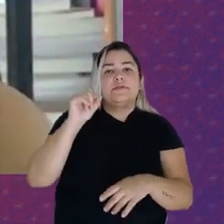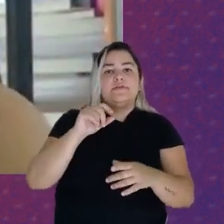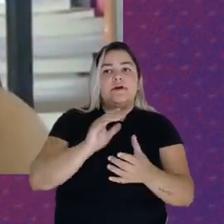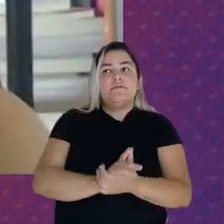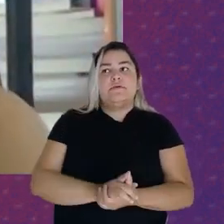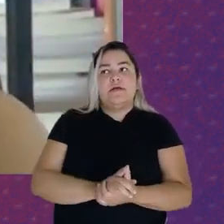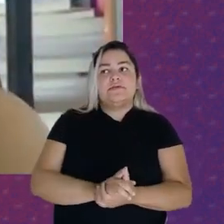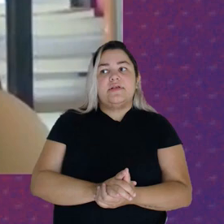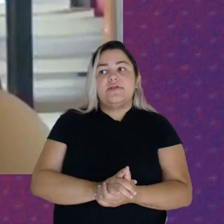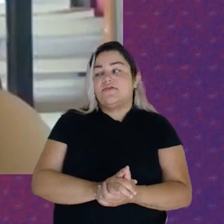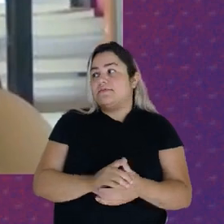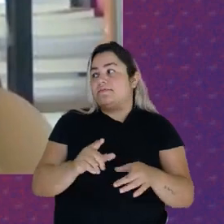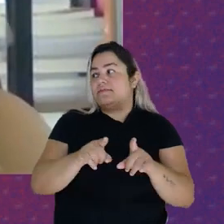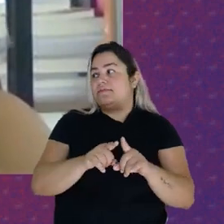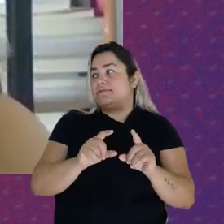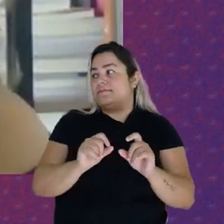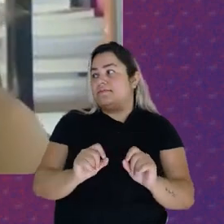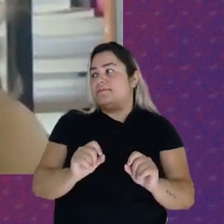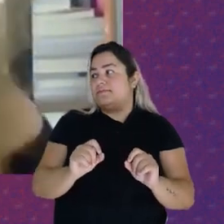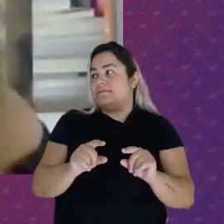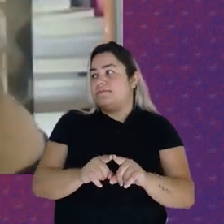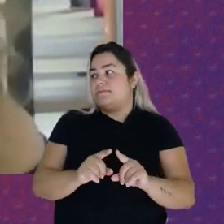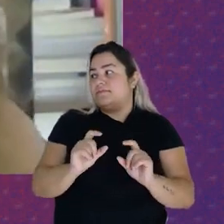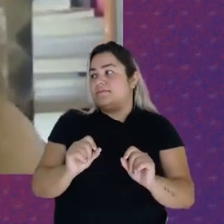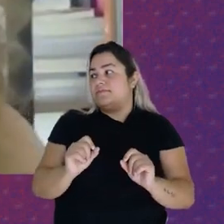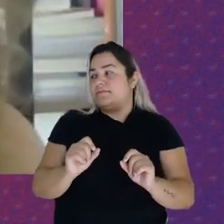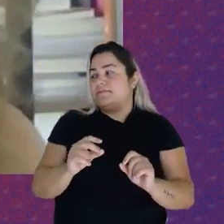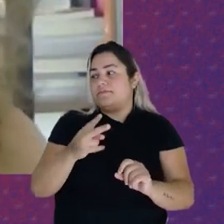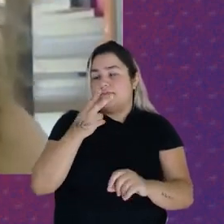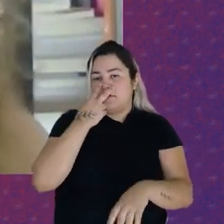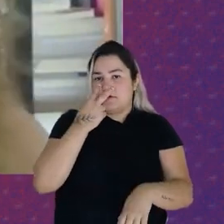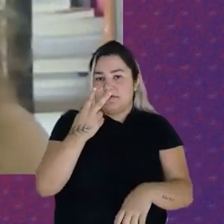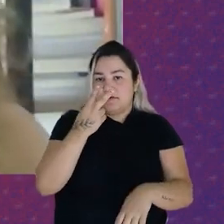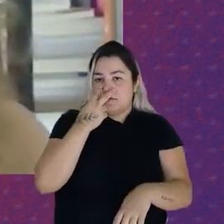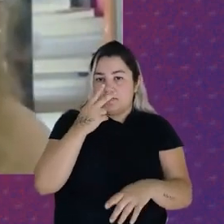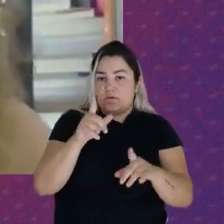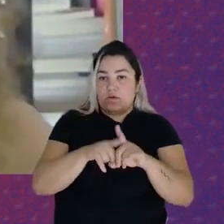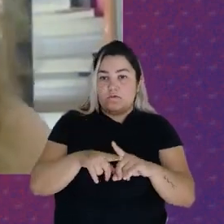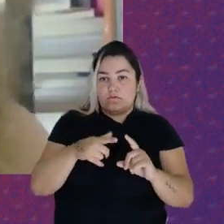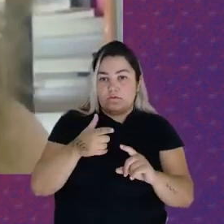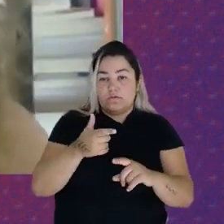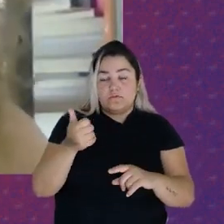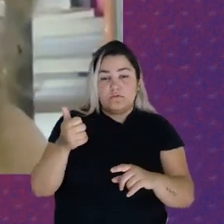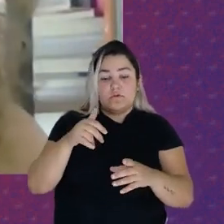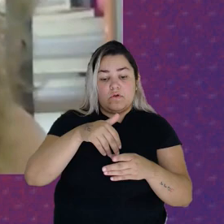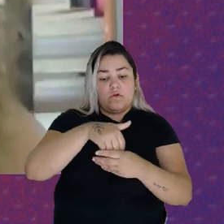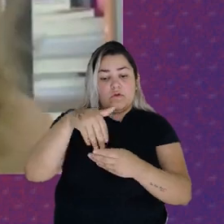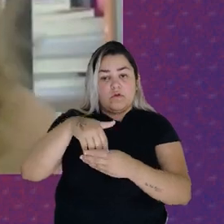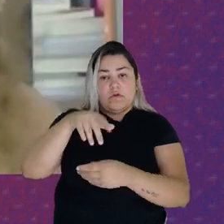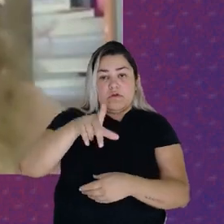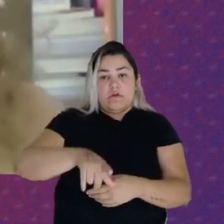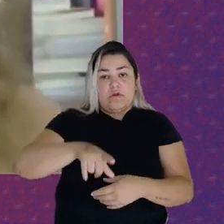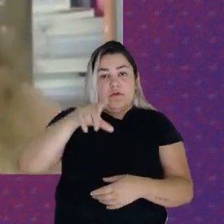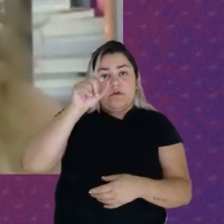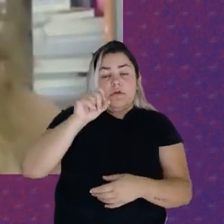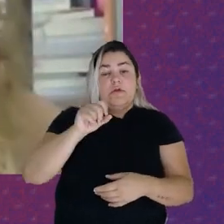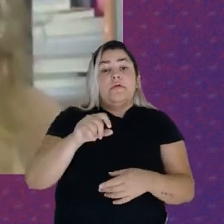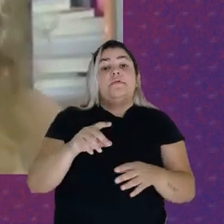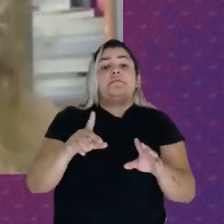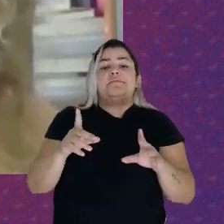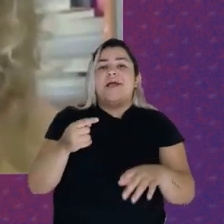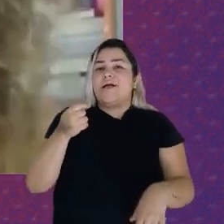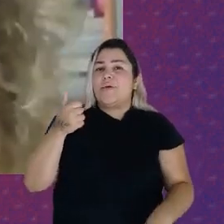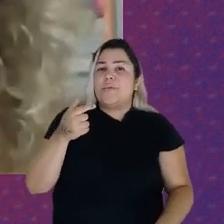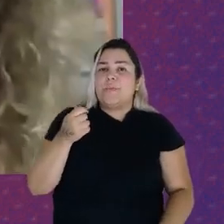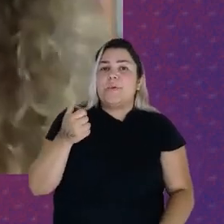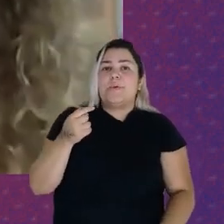e ela teve 5 mandatos. E pela primeira vez, depois desses 20 anos, nós conseguimos eleger 2 mulheres vereadoras. Mas isso é muito pouco